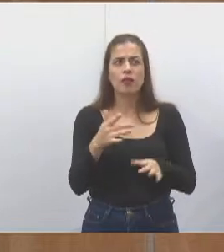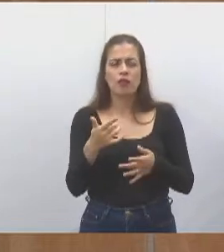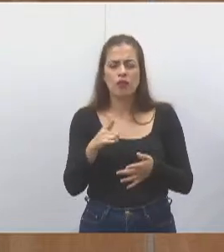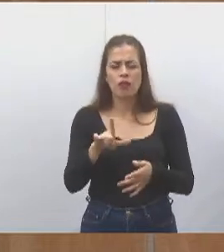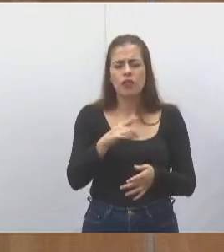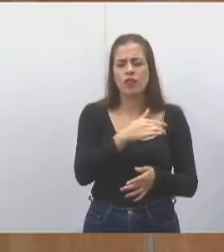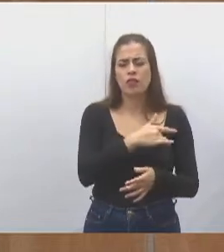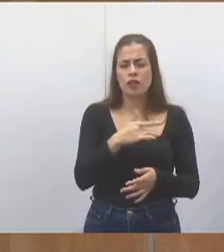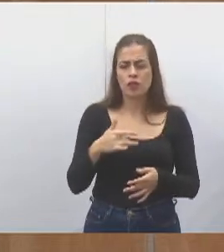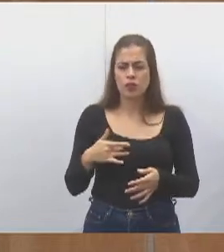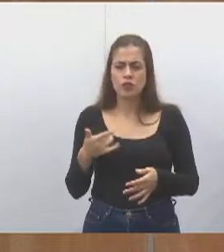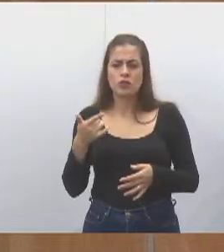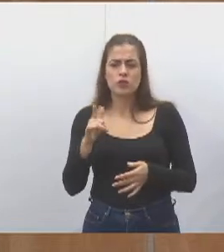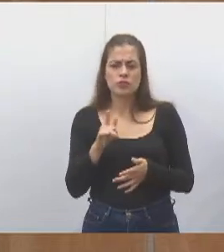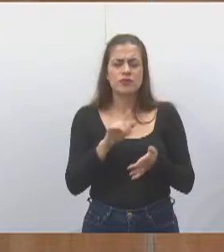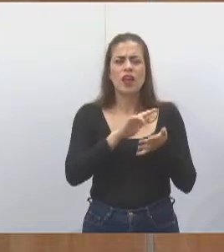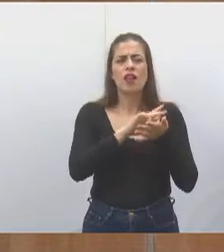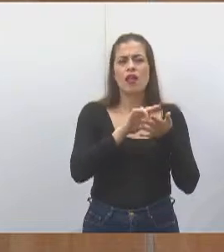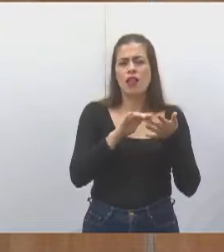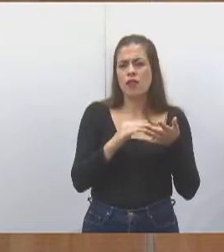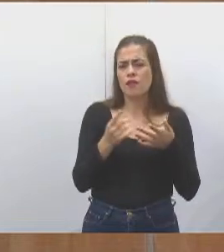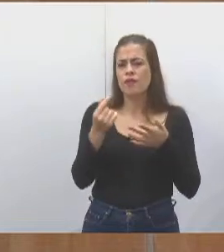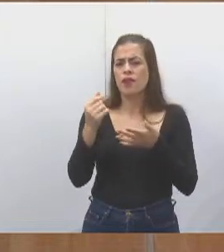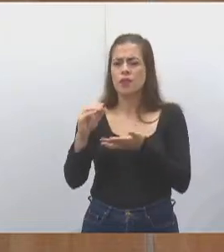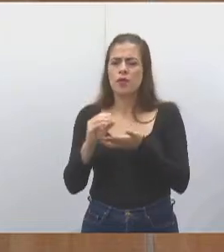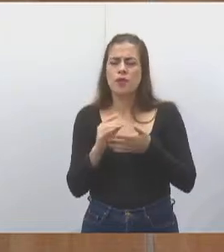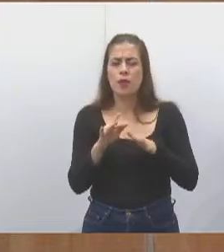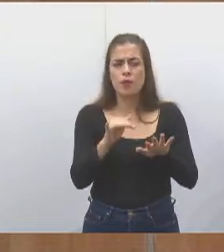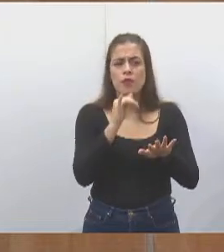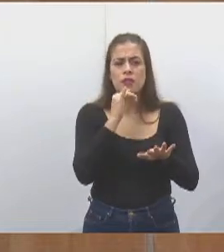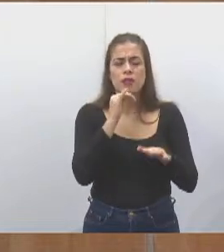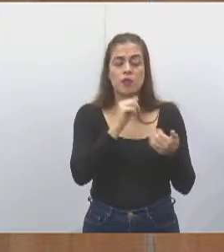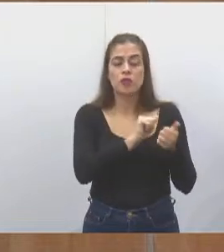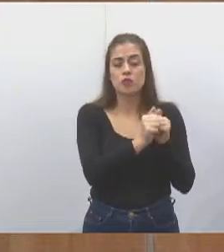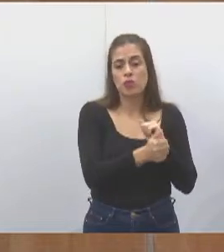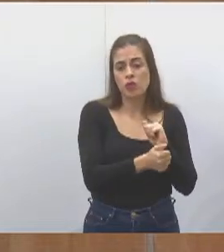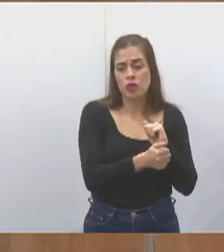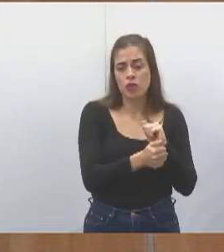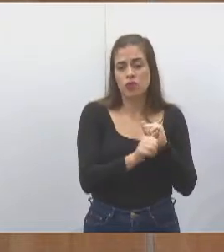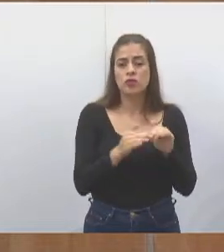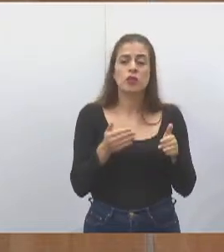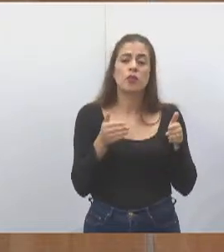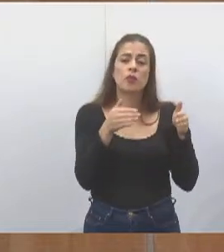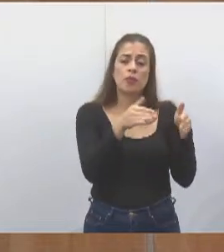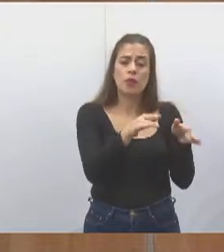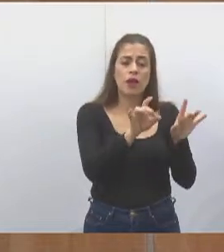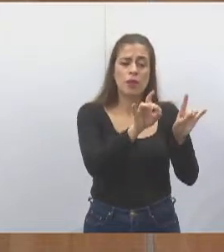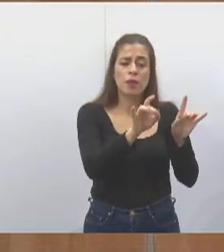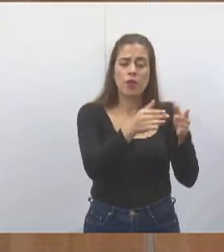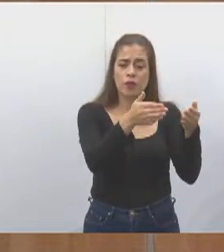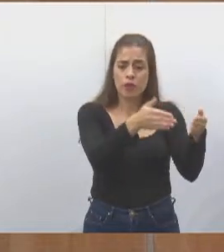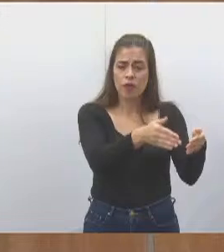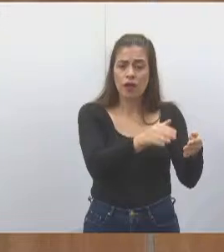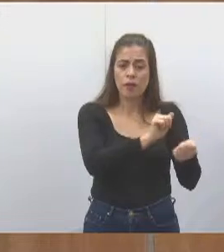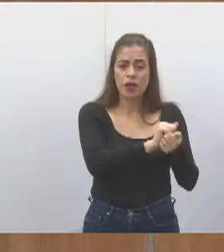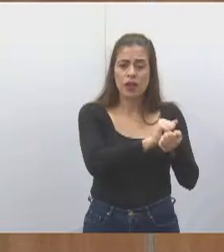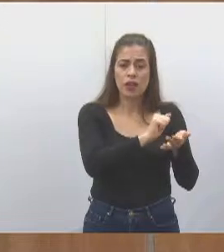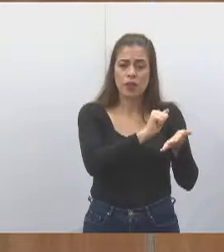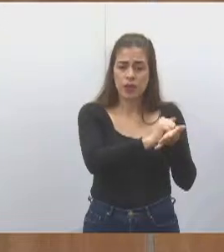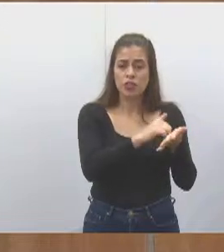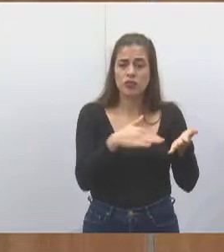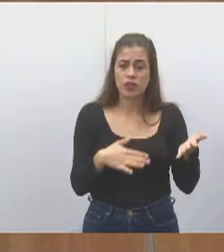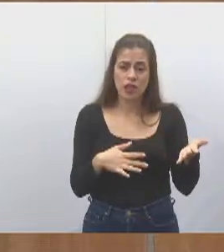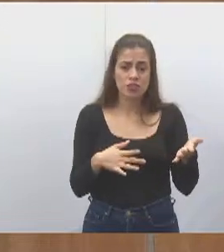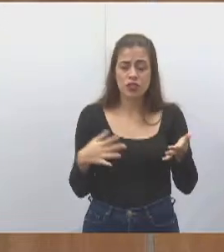é de recursos discricionários, né, de verbas que a gente prevê, por exemplo, no esporte, que elas são destinadas especificamente para aquela atividade que acaba não